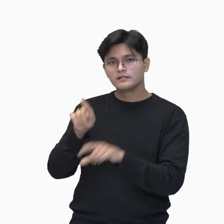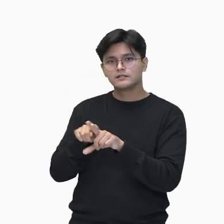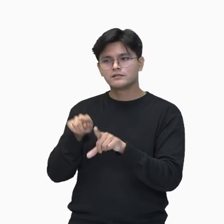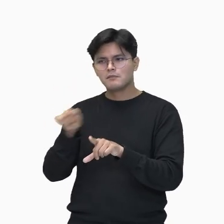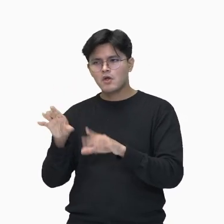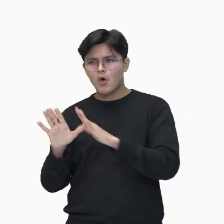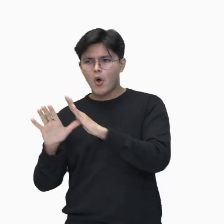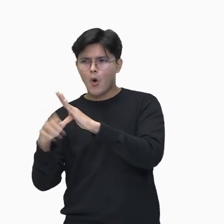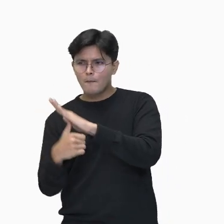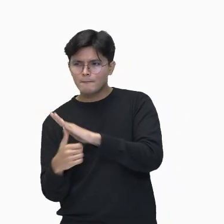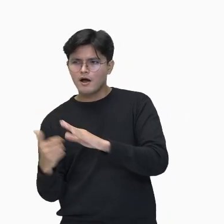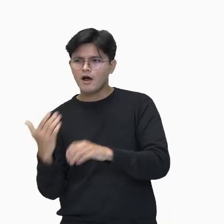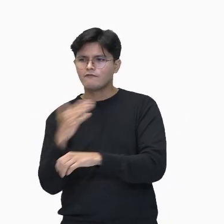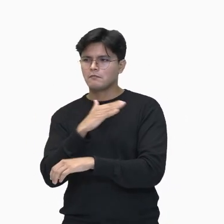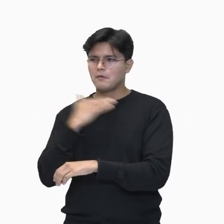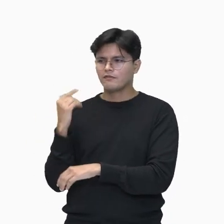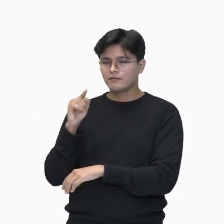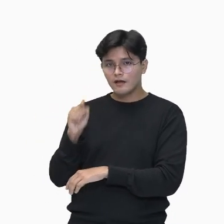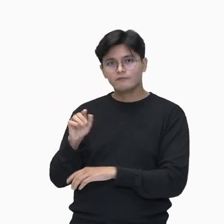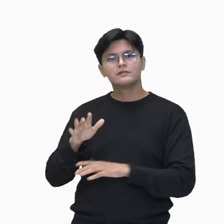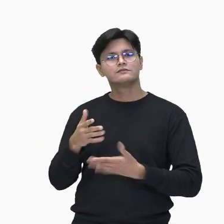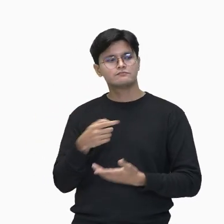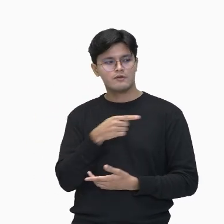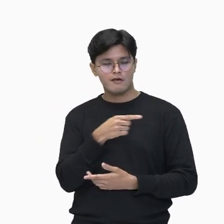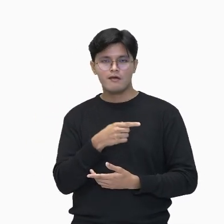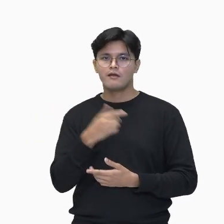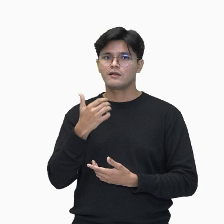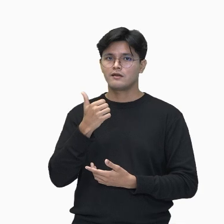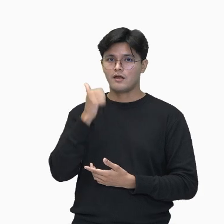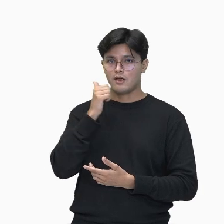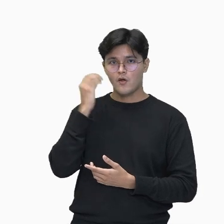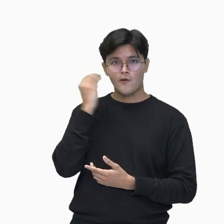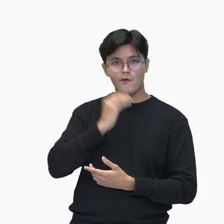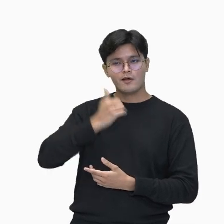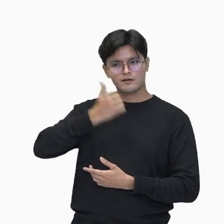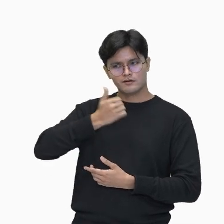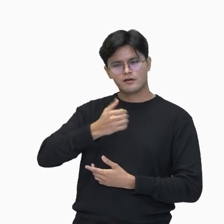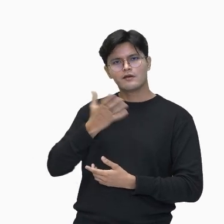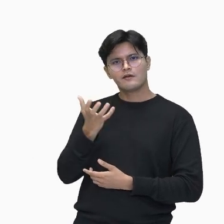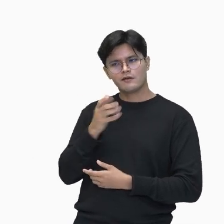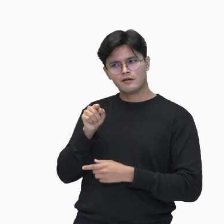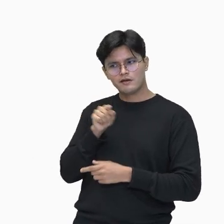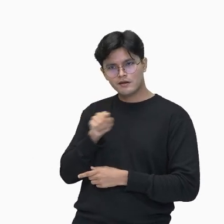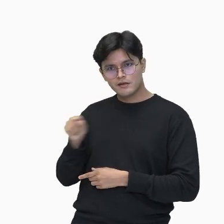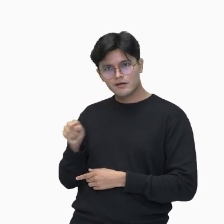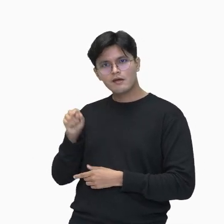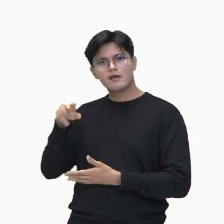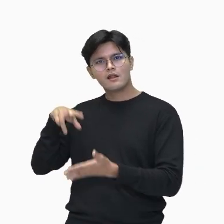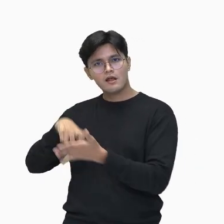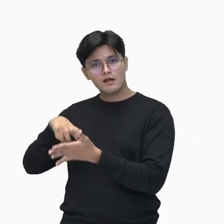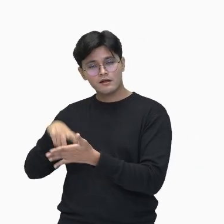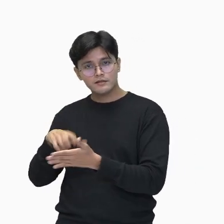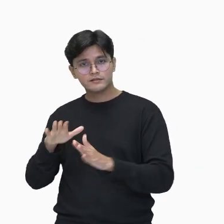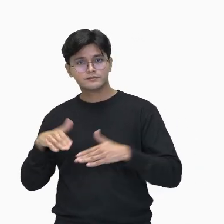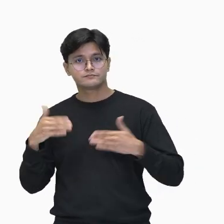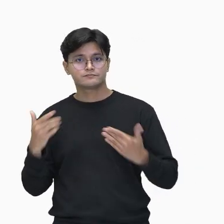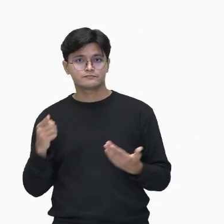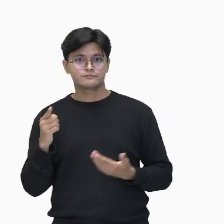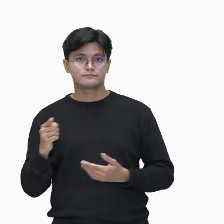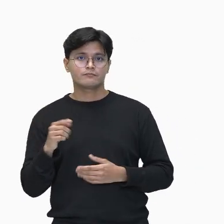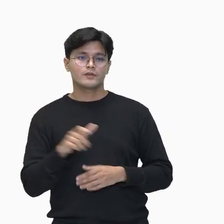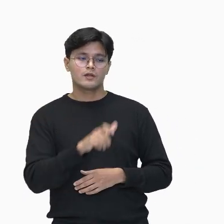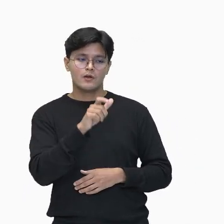recebia um castigo horrível de Dom Pedro então fugira saiu fora a recebê-lo e